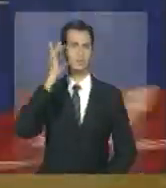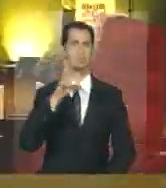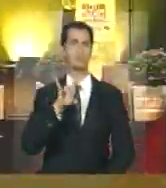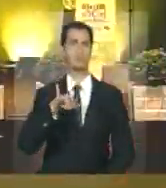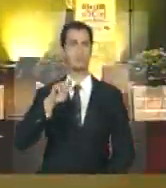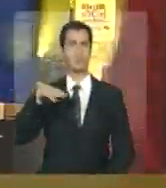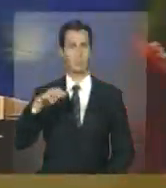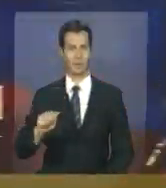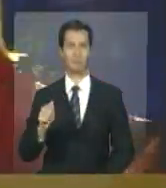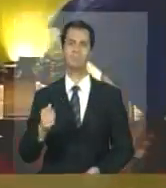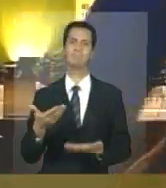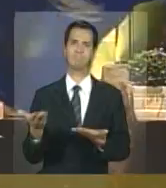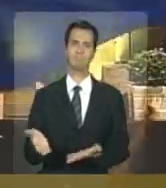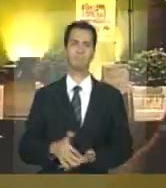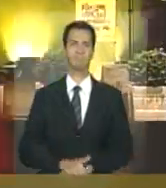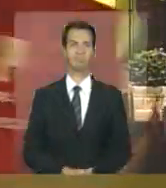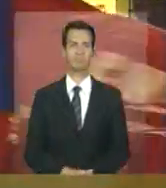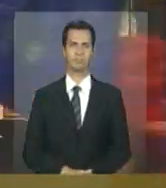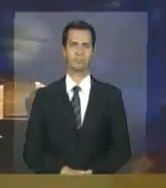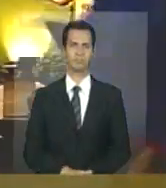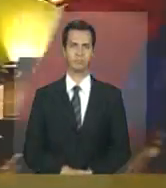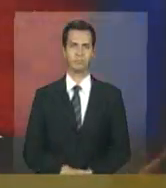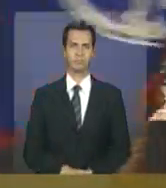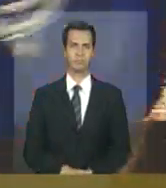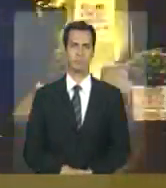Dilma Rousseff.